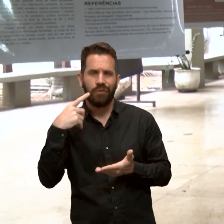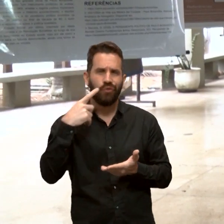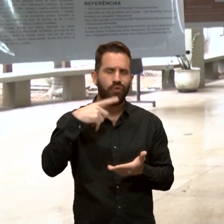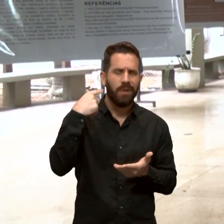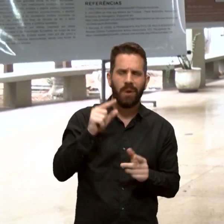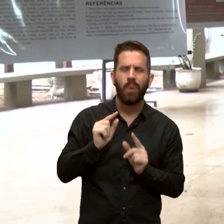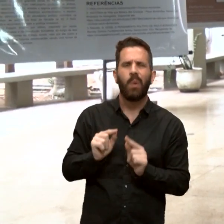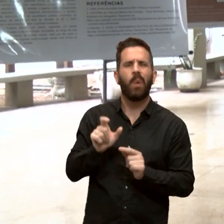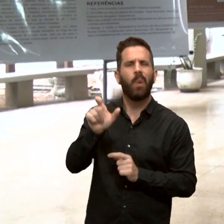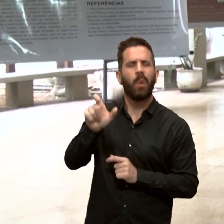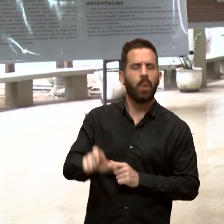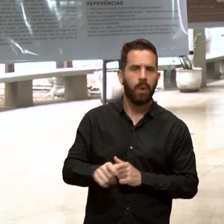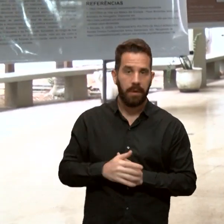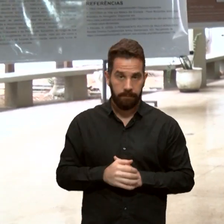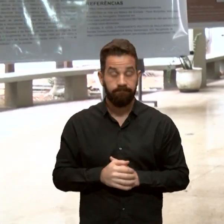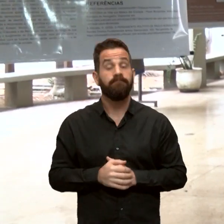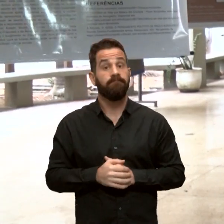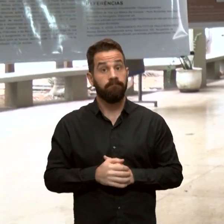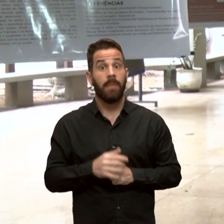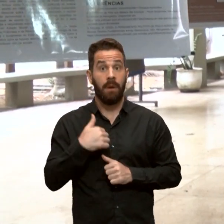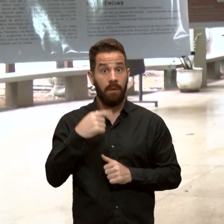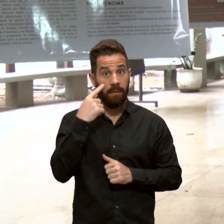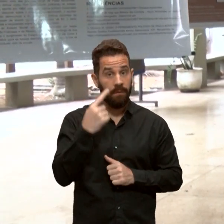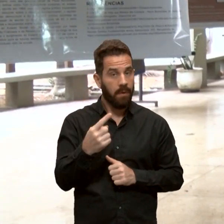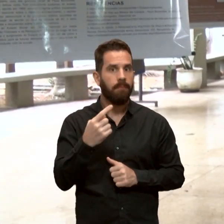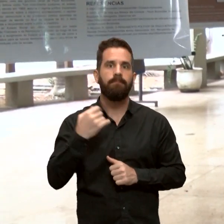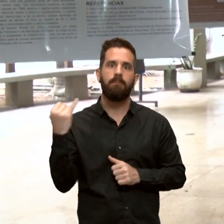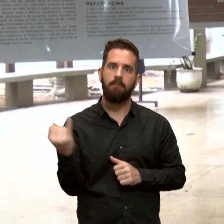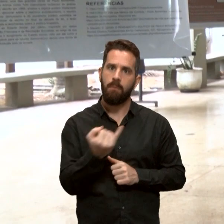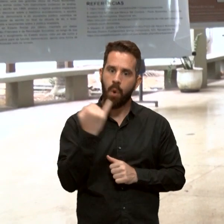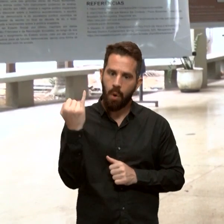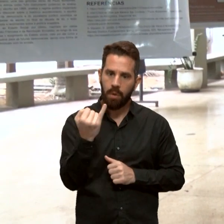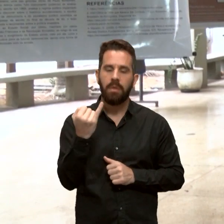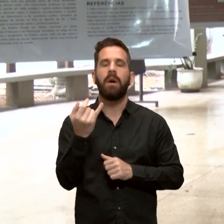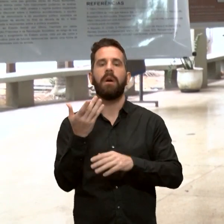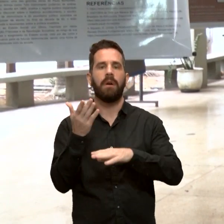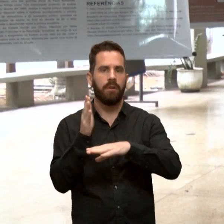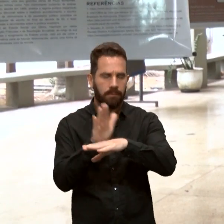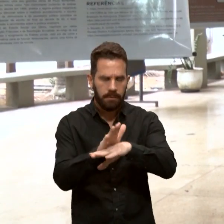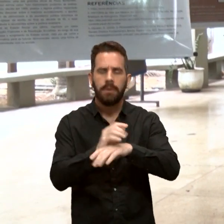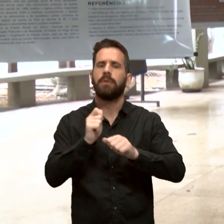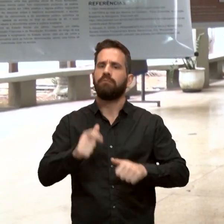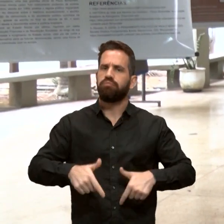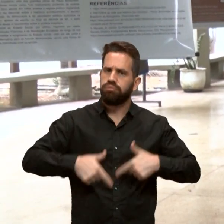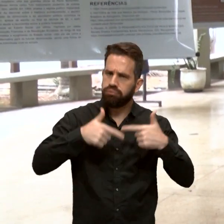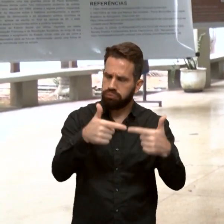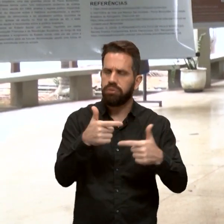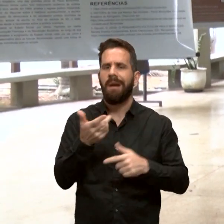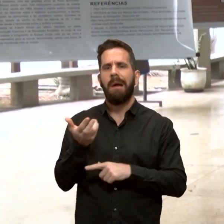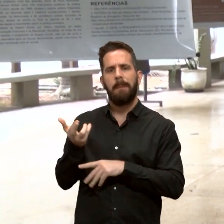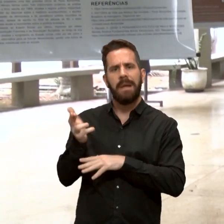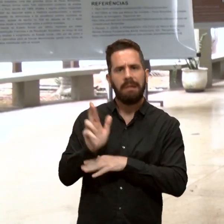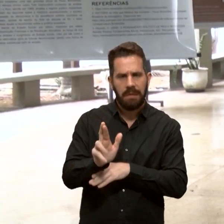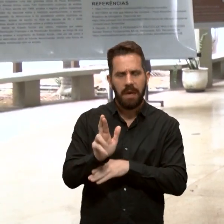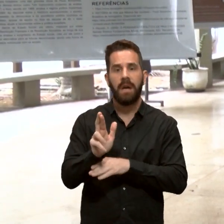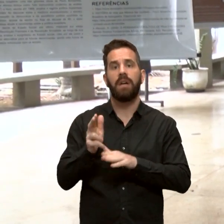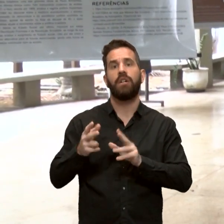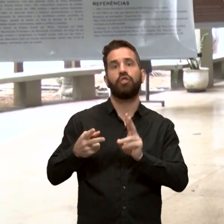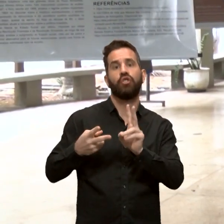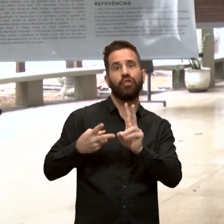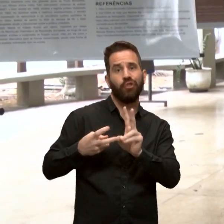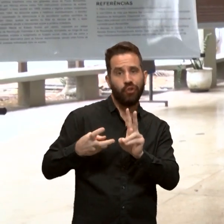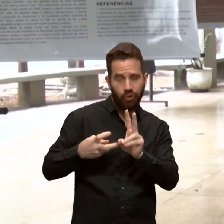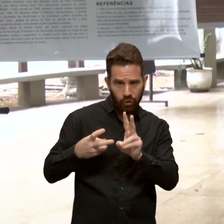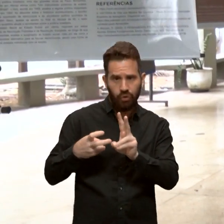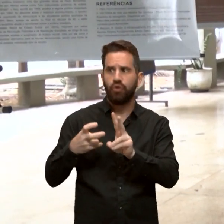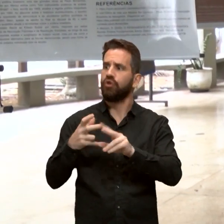da participação dessas pessoas de forma direta. Então, nós precisamos de fato de representantes indígenas presentes e atuantes